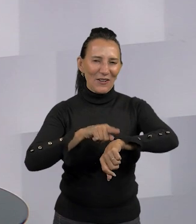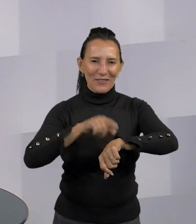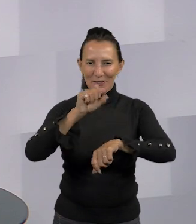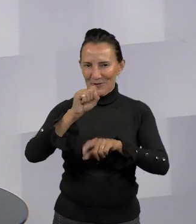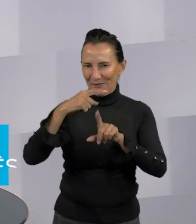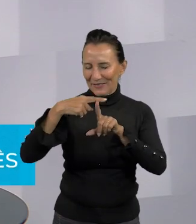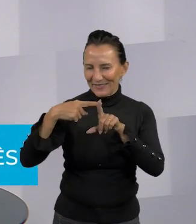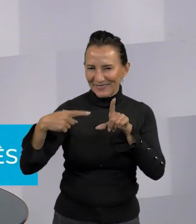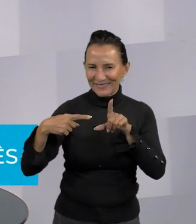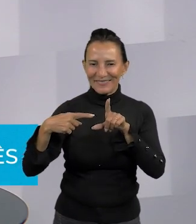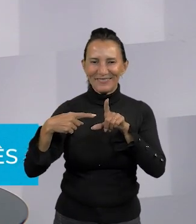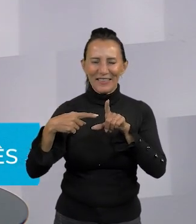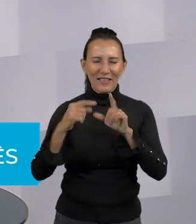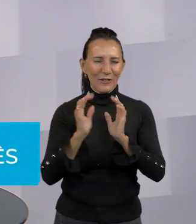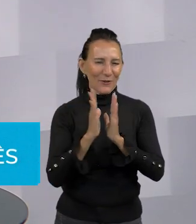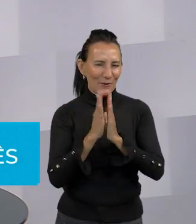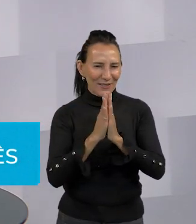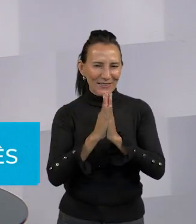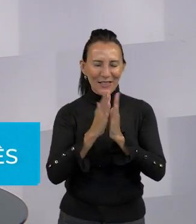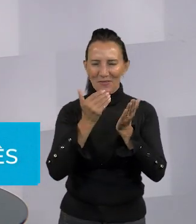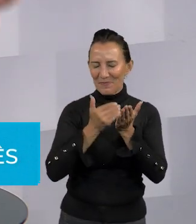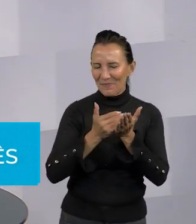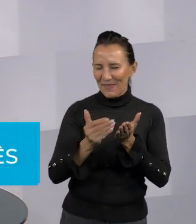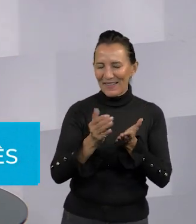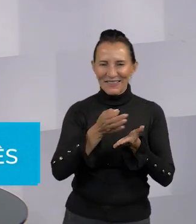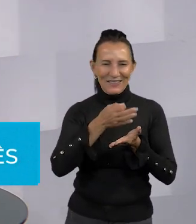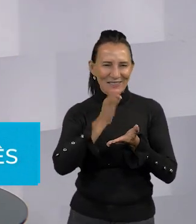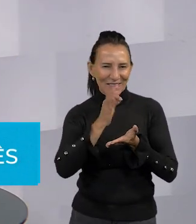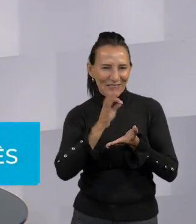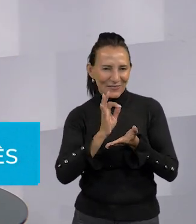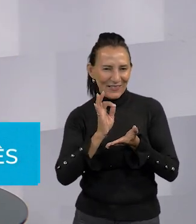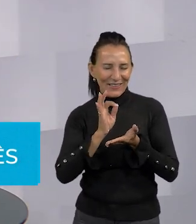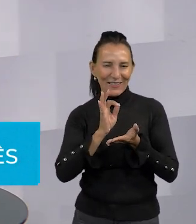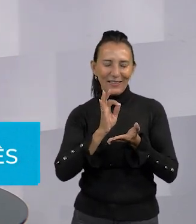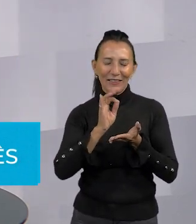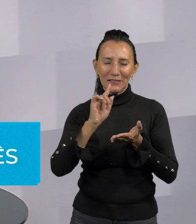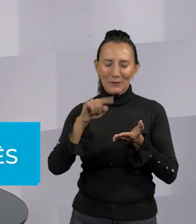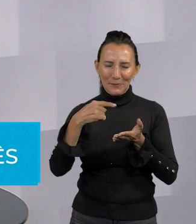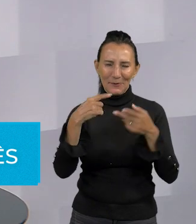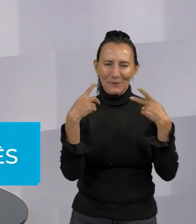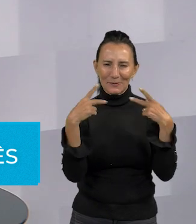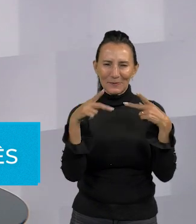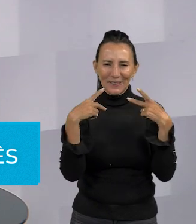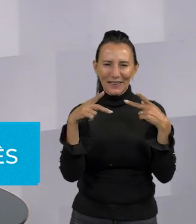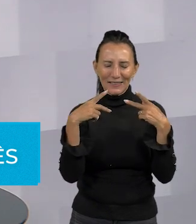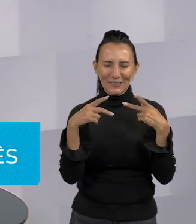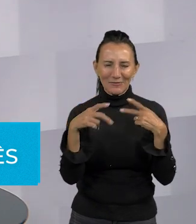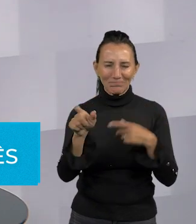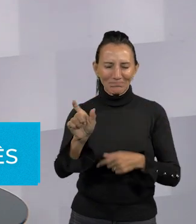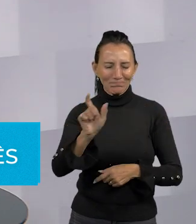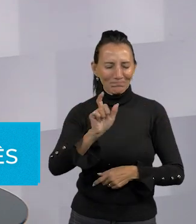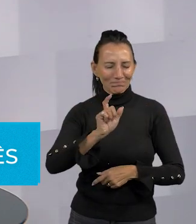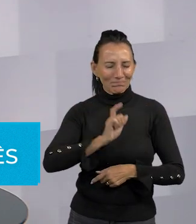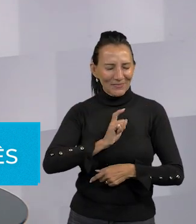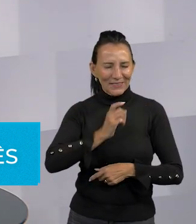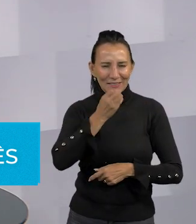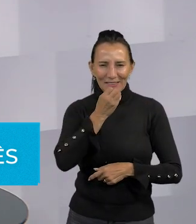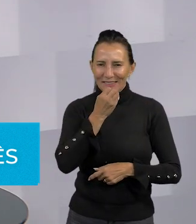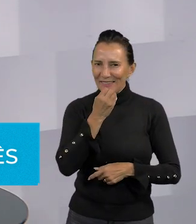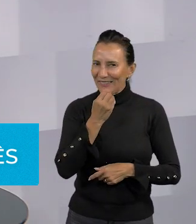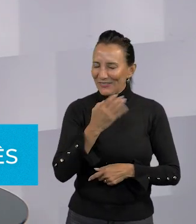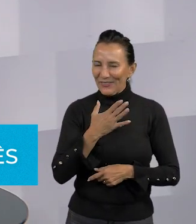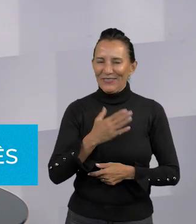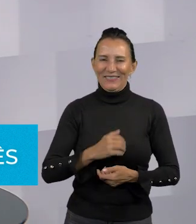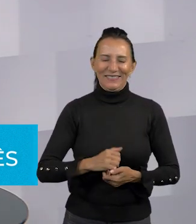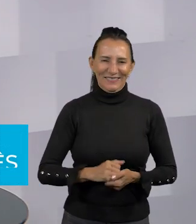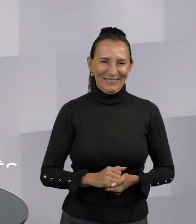manhã com uma uma oração um café maravilhoso e uma palavra edificante com convidado especial do nosso